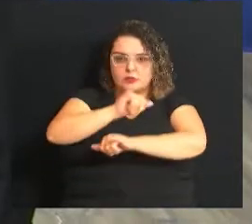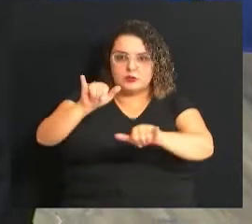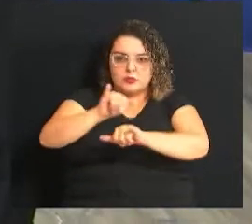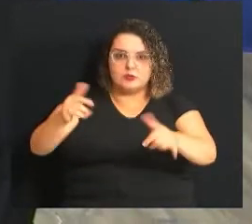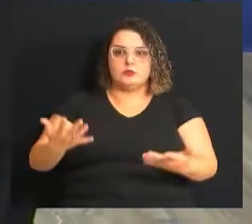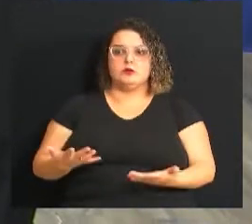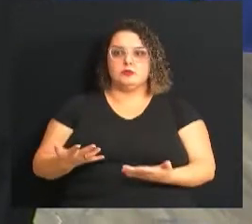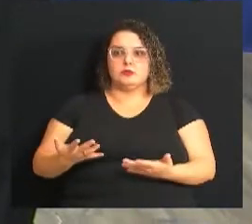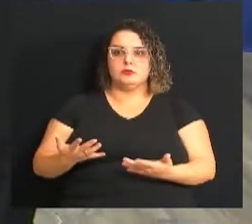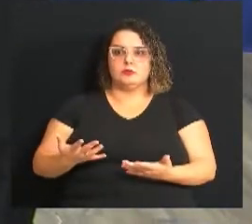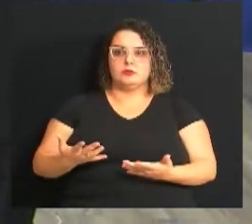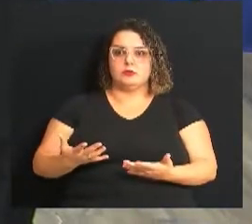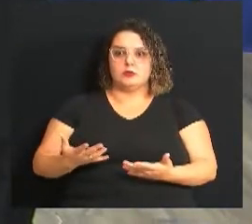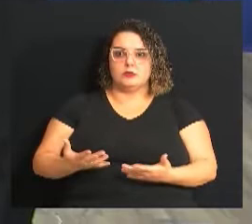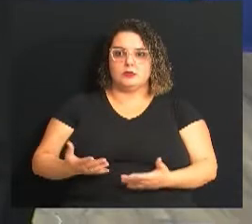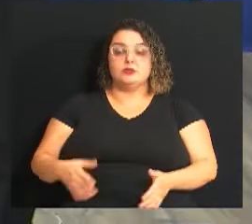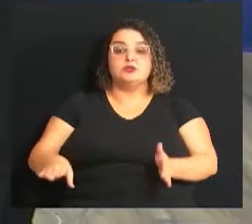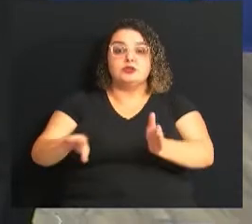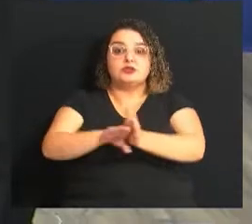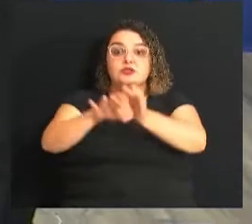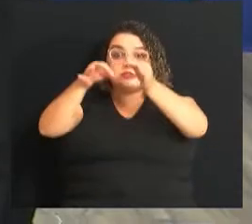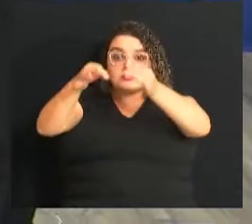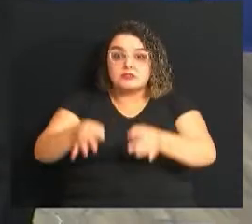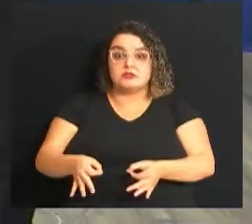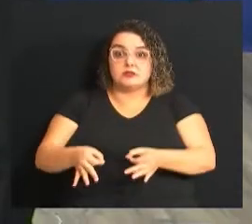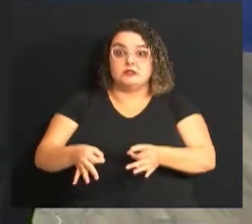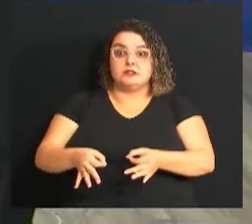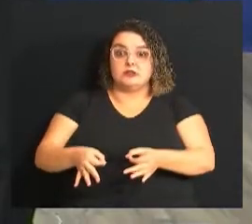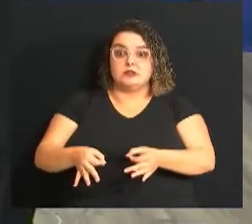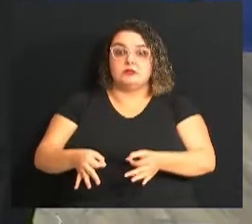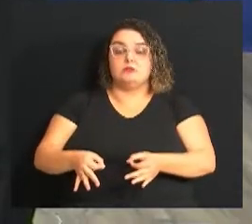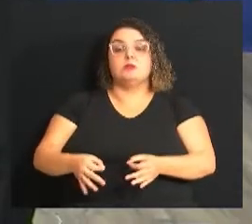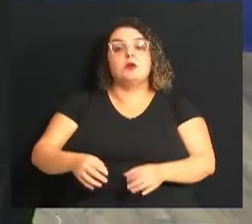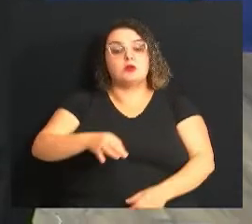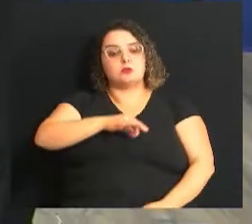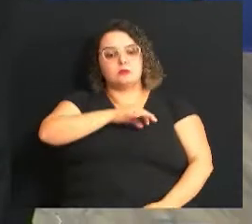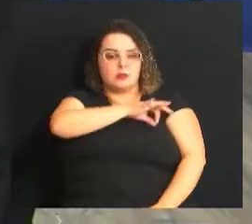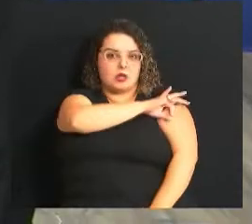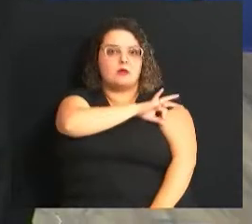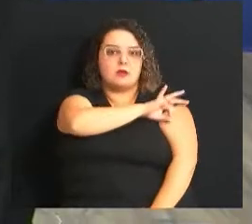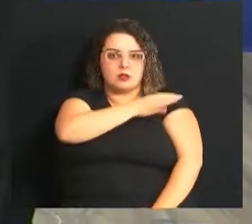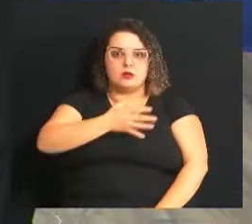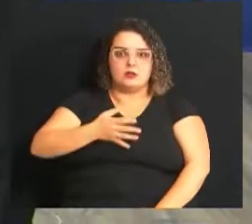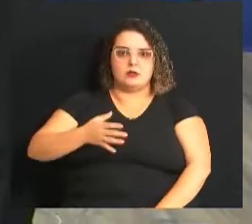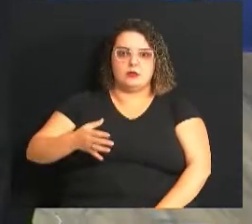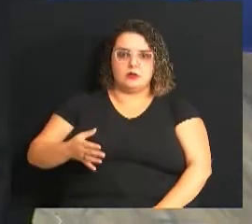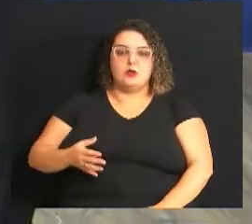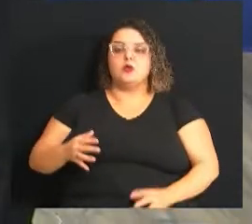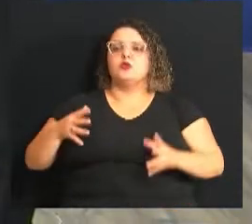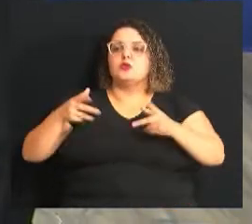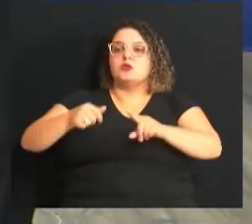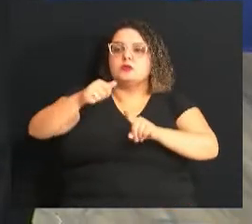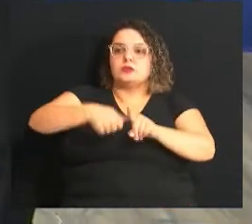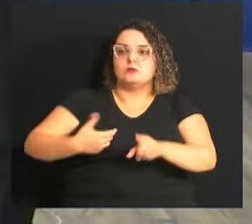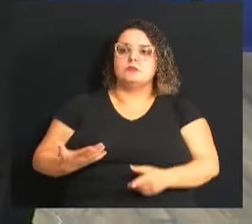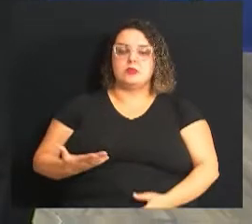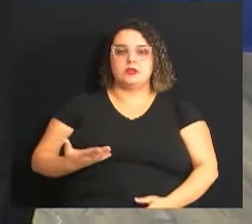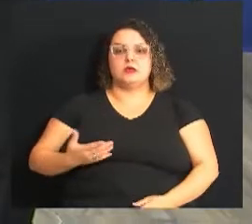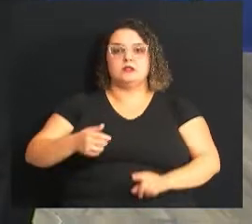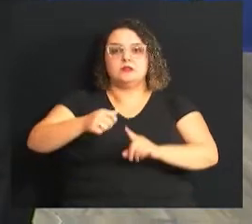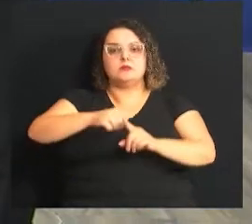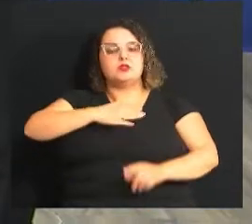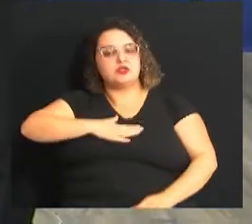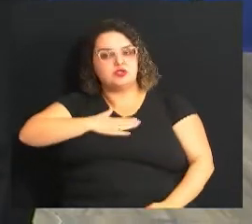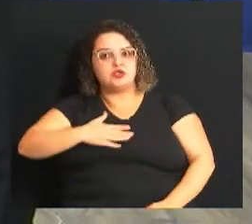de forma correta. Pelo site da Prefeitura tem a programação durante todo este mês de agosto, conhecido como